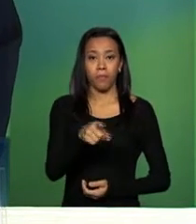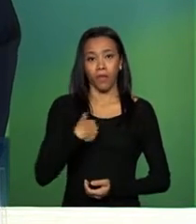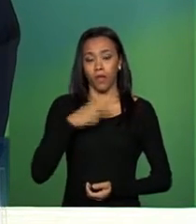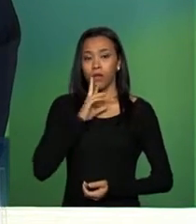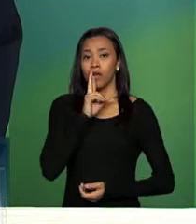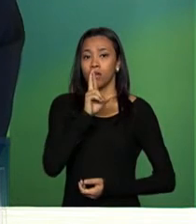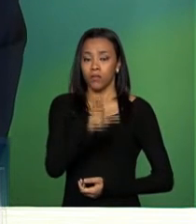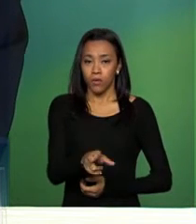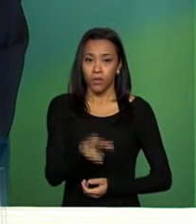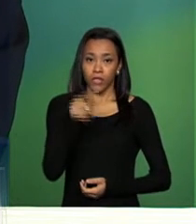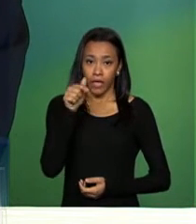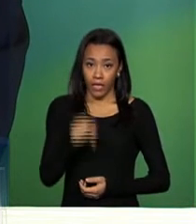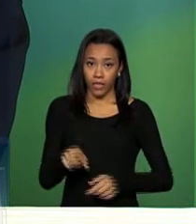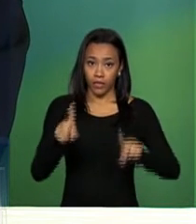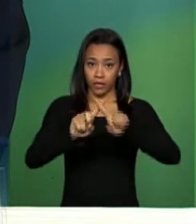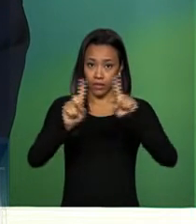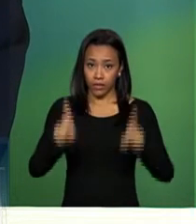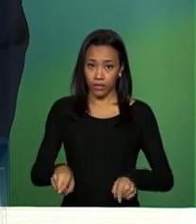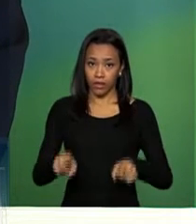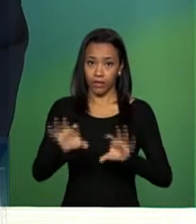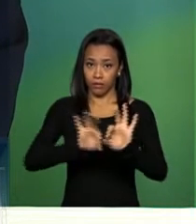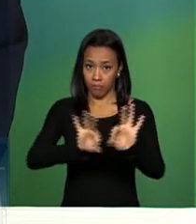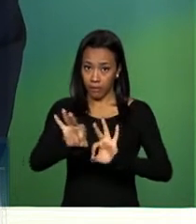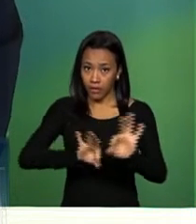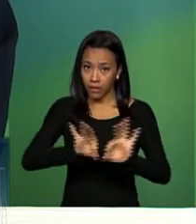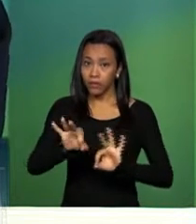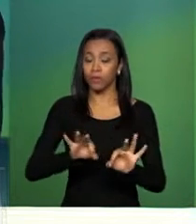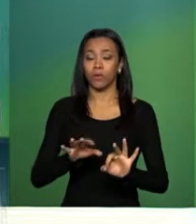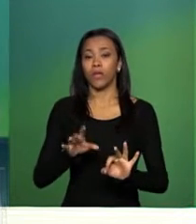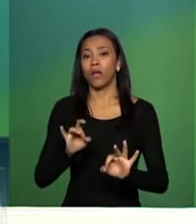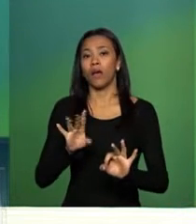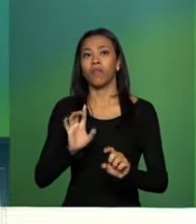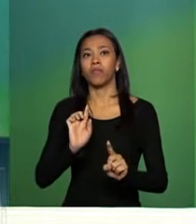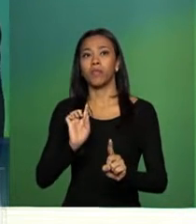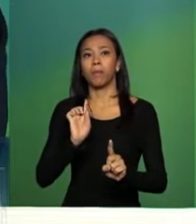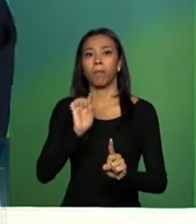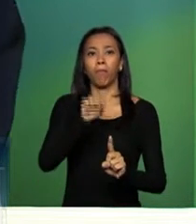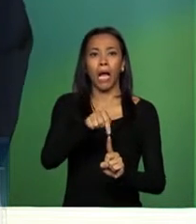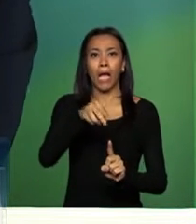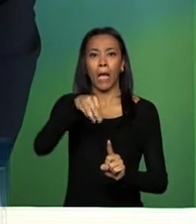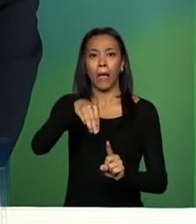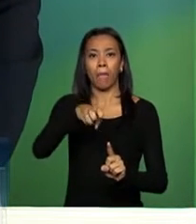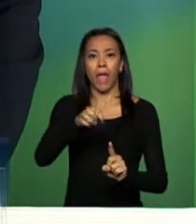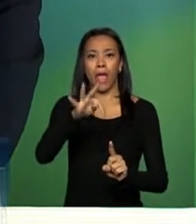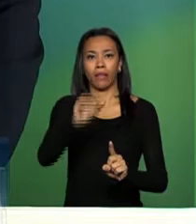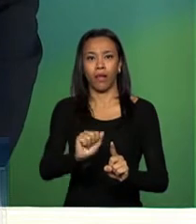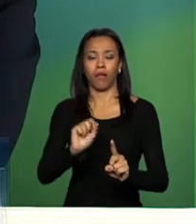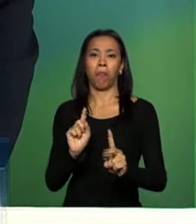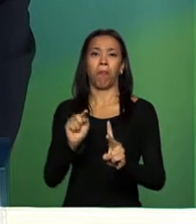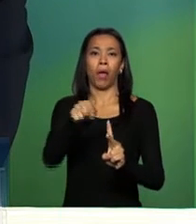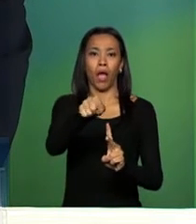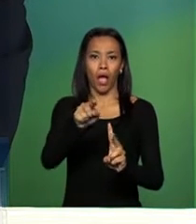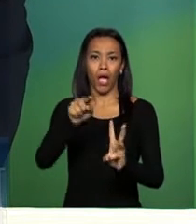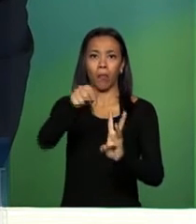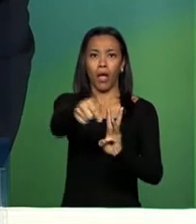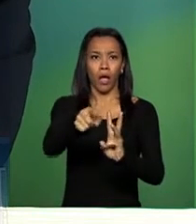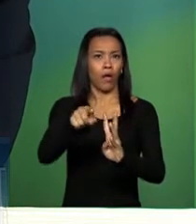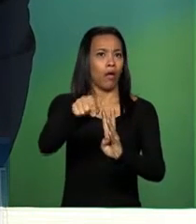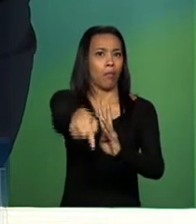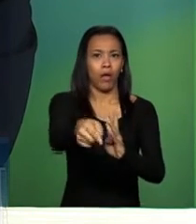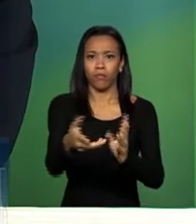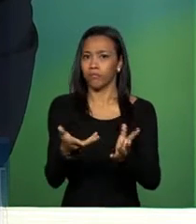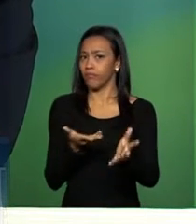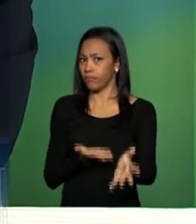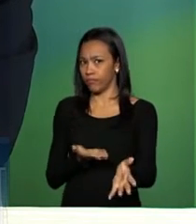planos de exportação. Nós não vamos fazer aqui um exercício de metas quantitativas, porque, a rigor, nós colocaríamos o